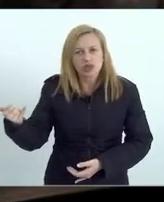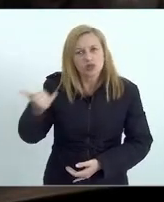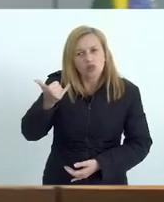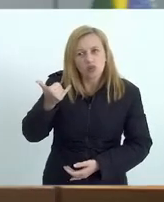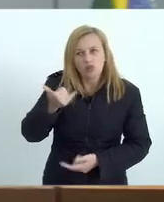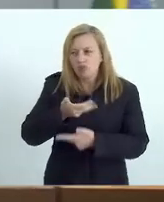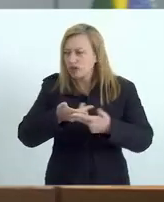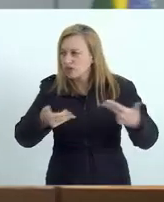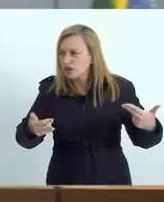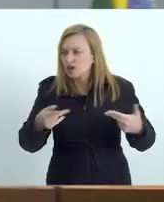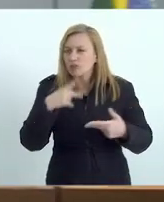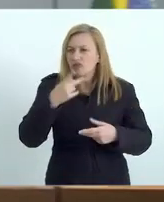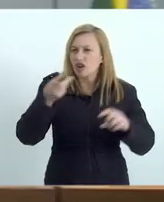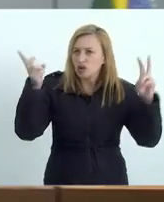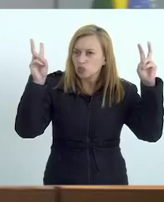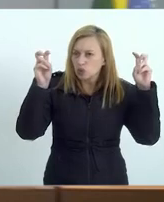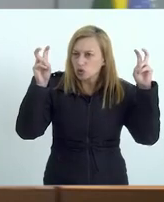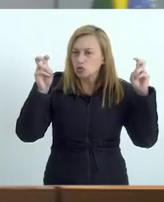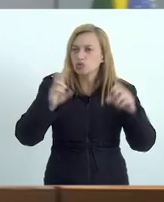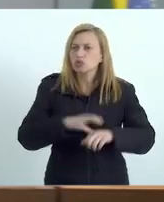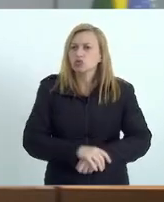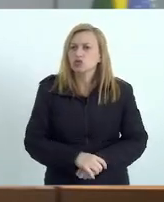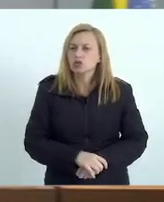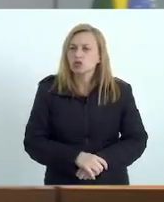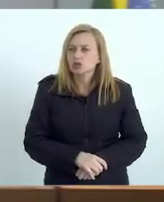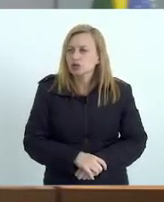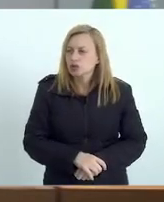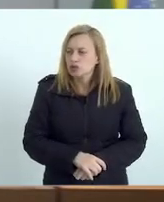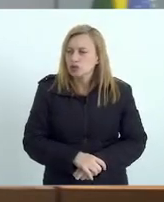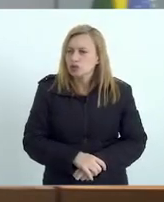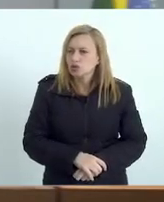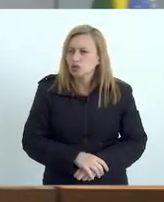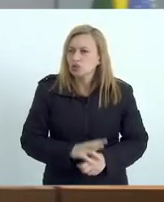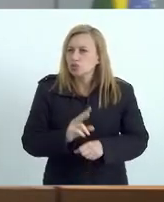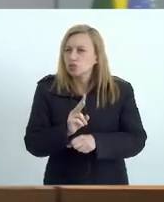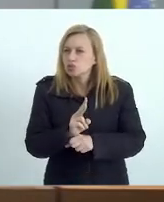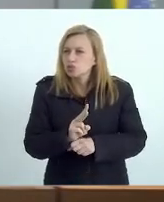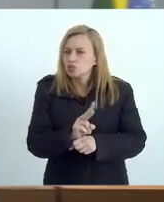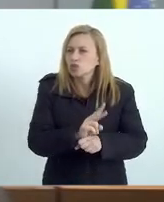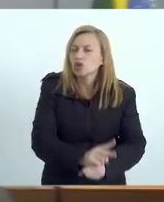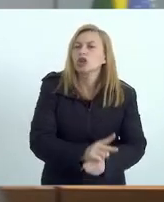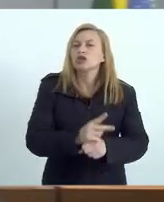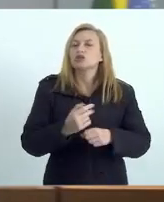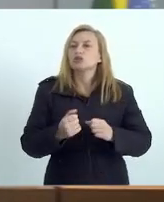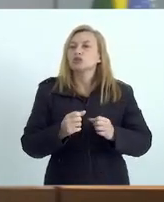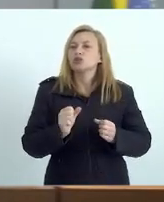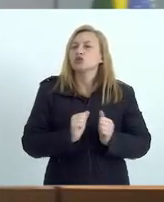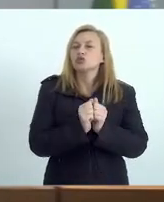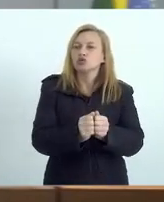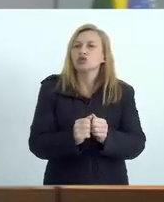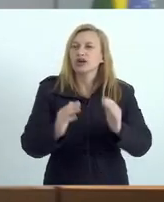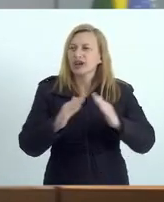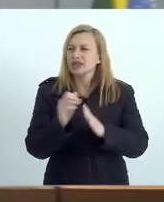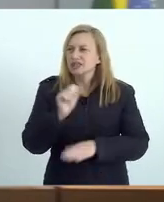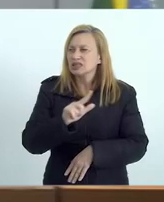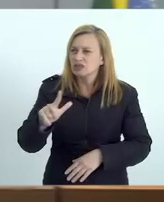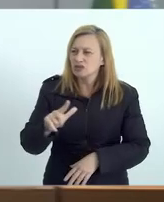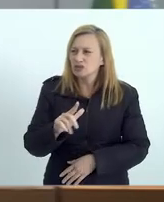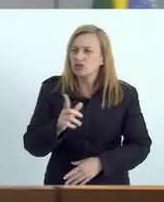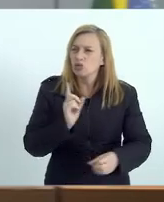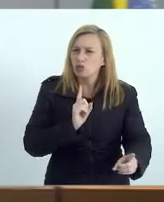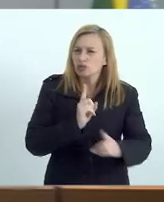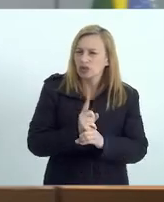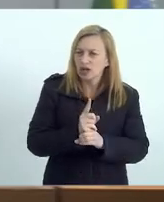para falar sobre esse assunto eu tô buscando junto à casa a casa civil e nós temos que